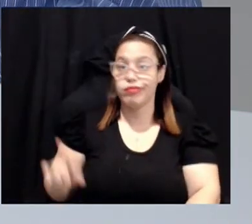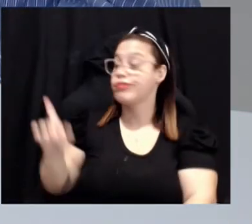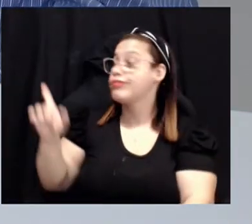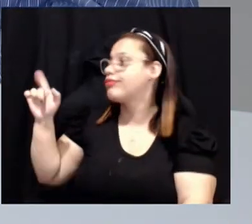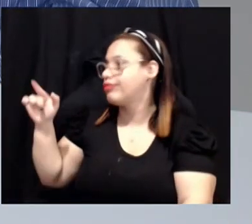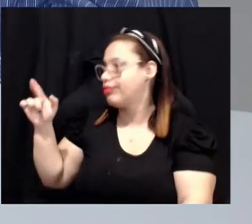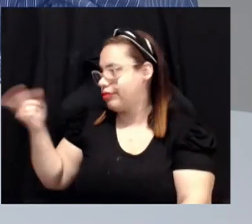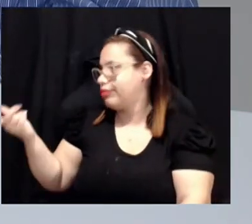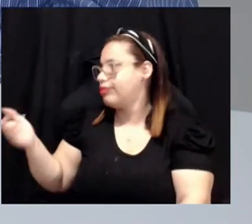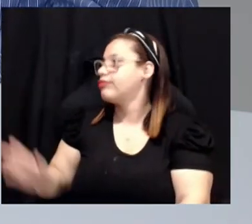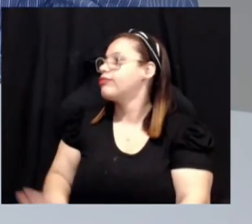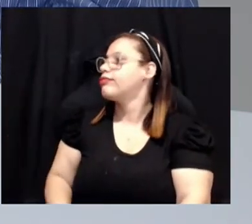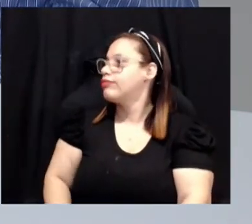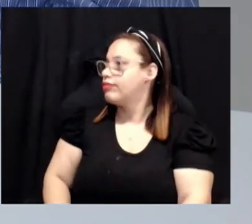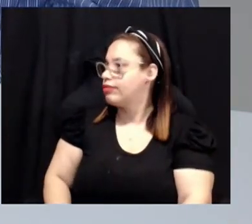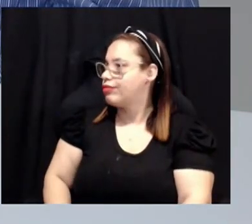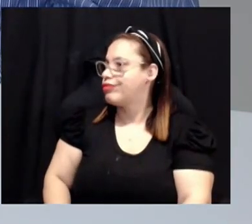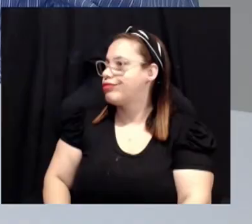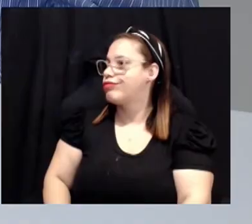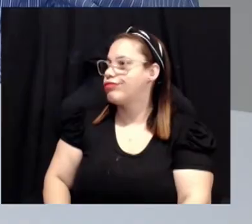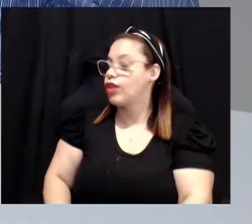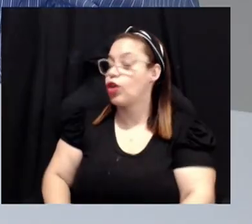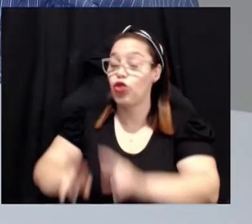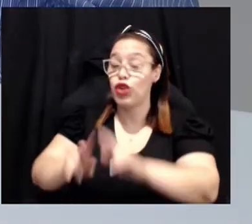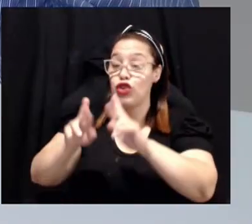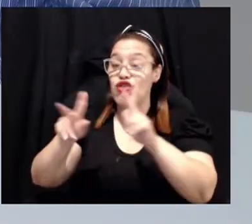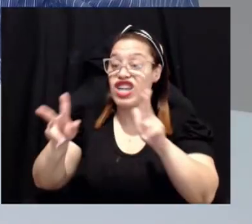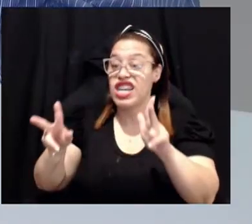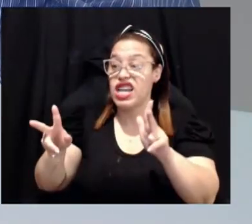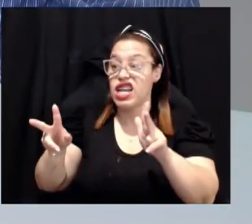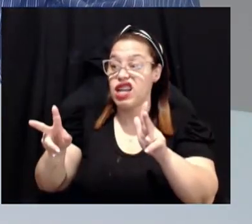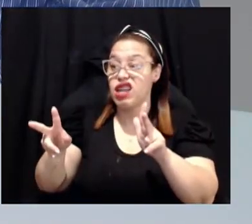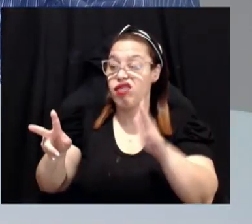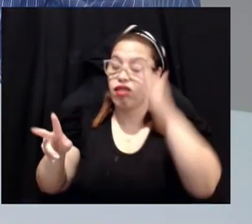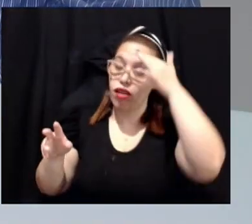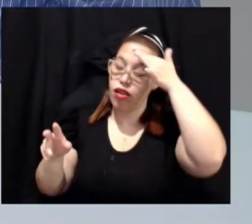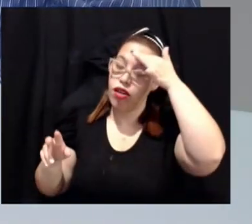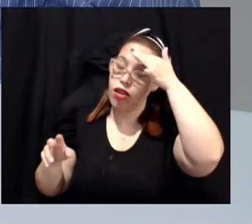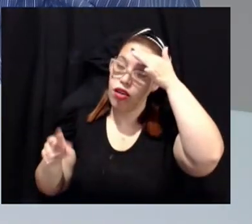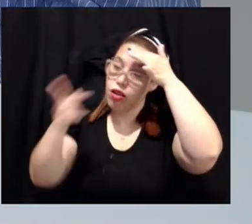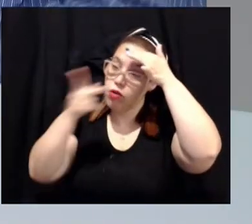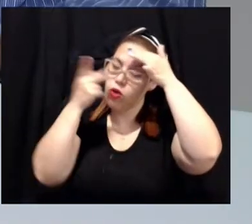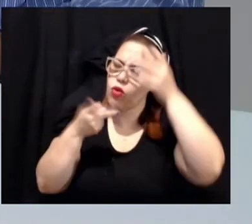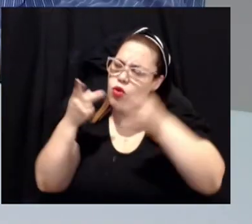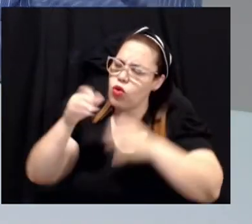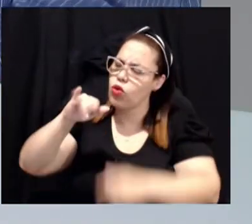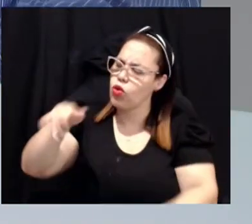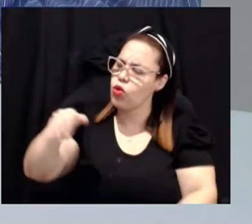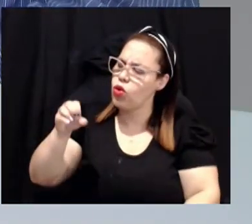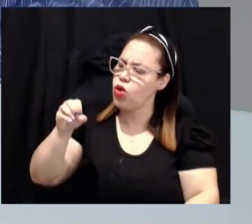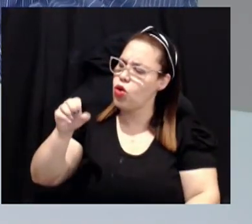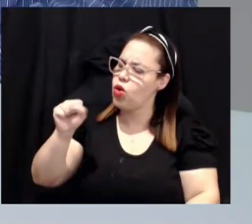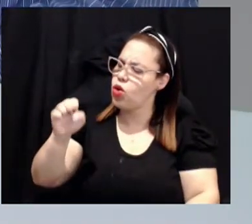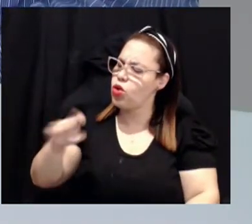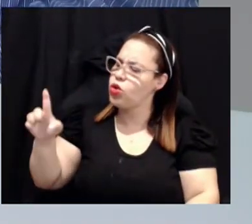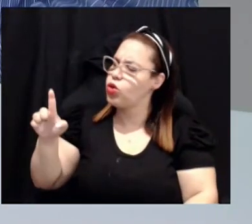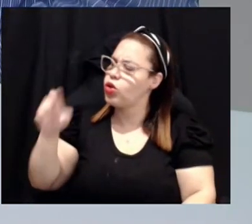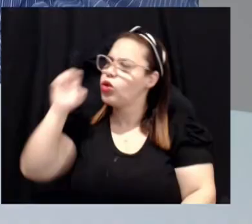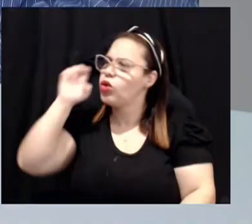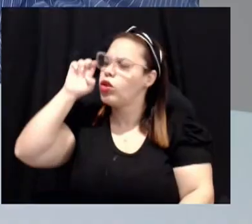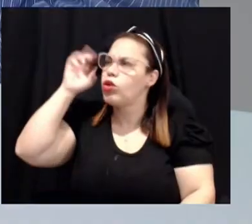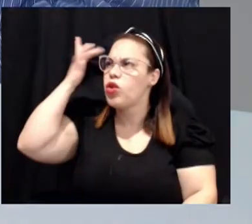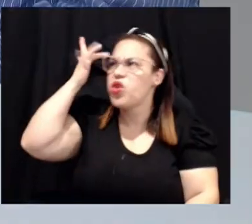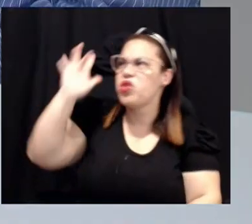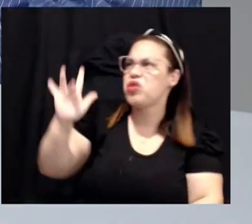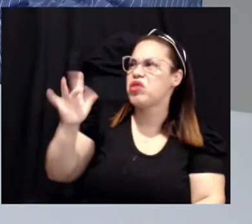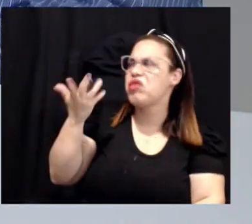E isso deve fazer realmente muita diferença, porque as pessoas falam, né, José, que, não sei, puxa vida, a criança